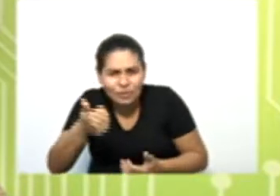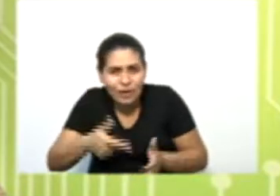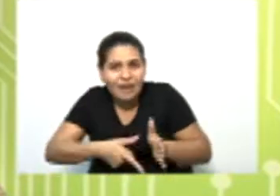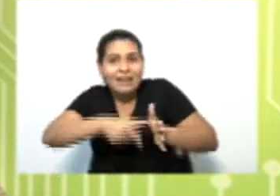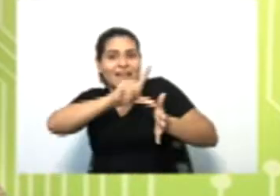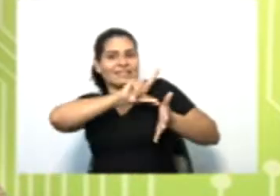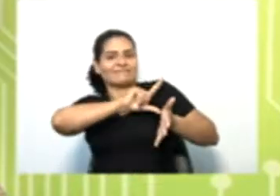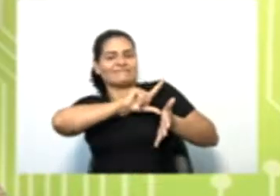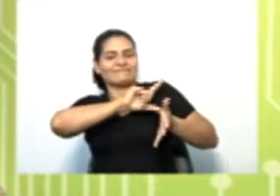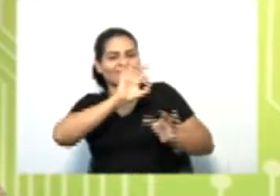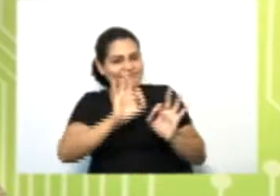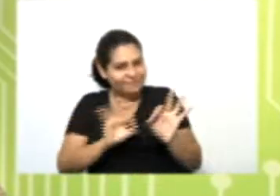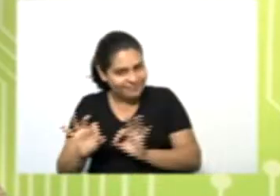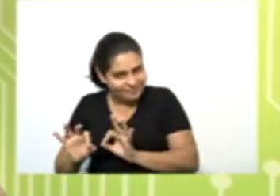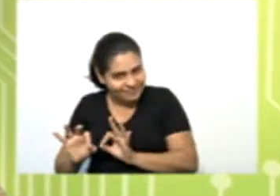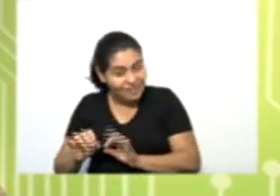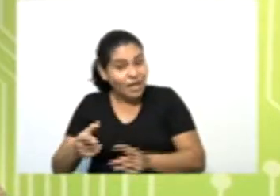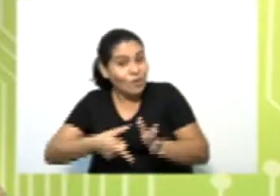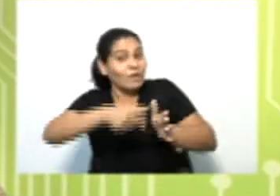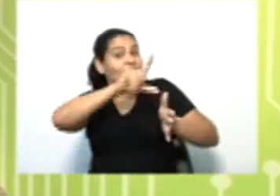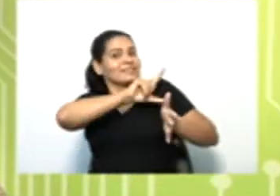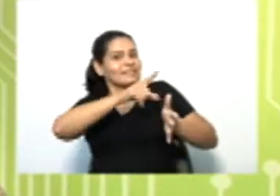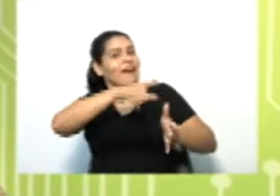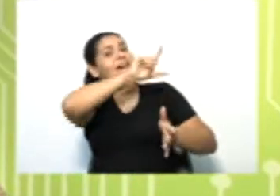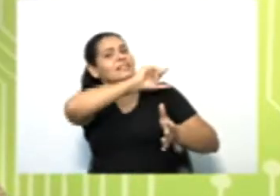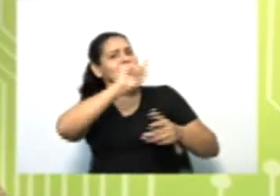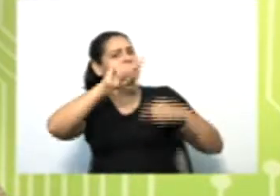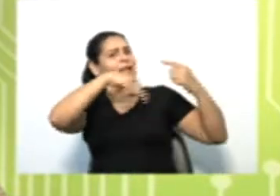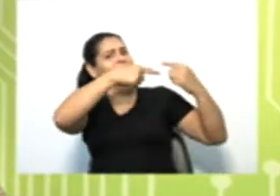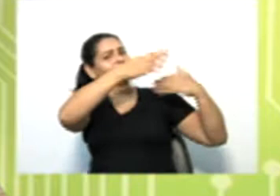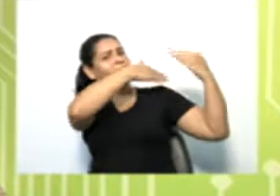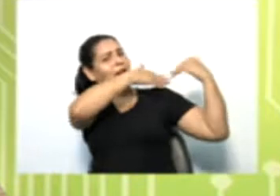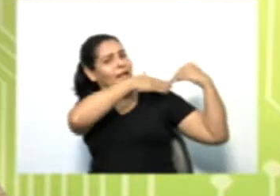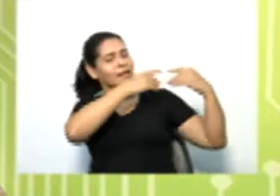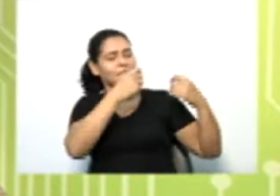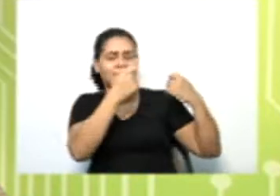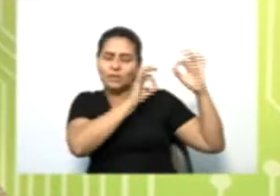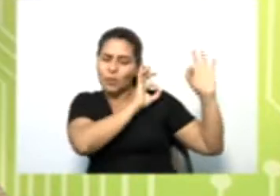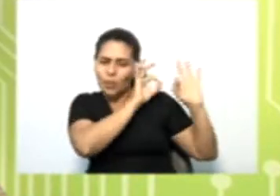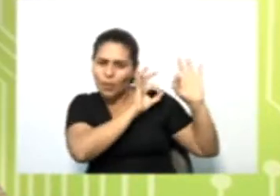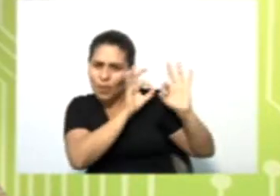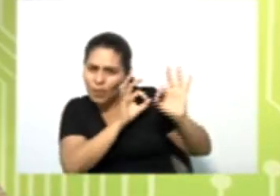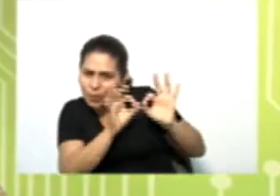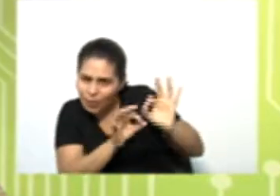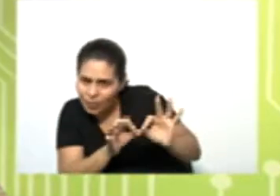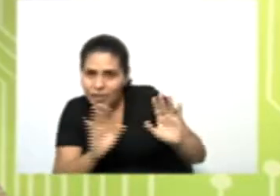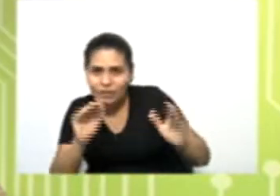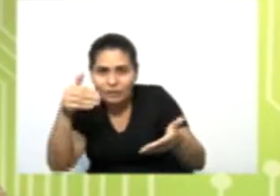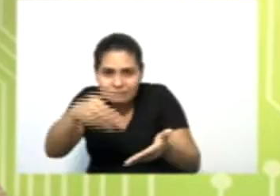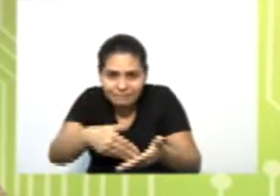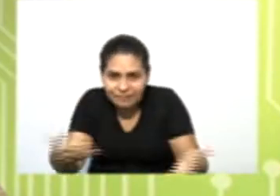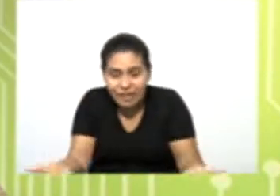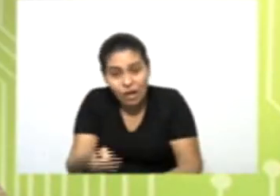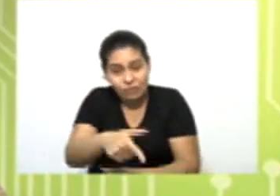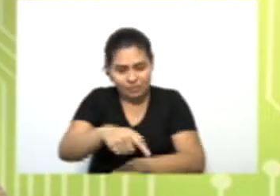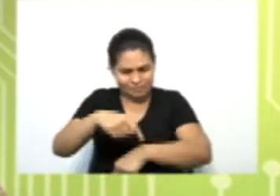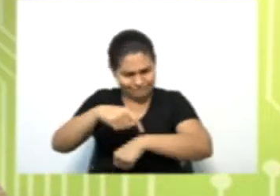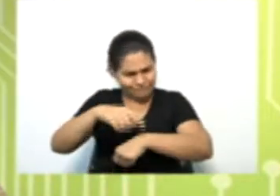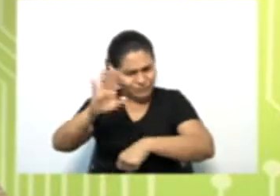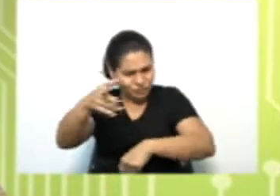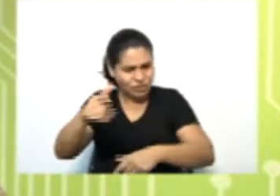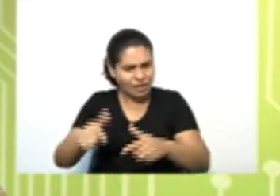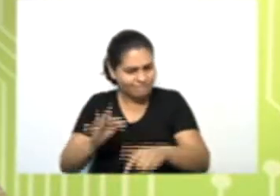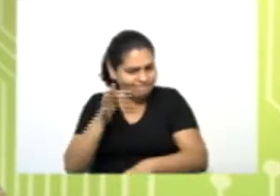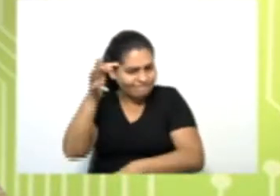antes da negociação, não é? É o antes, é o que está antes, o planejamento anterior. E você tem planejado agora o